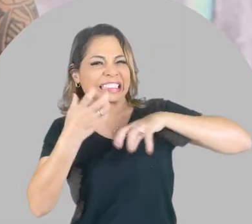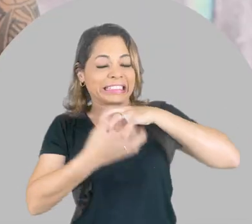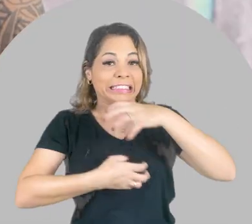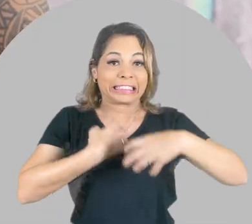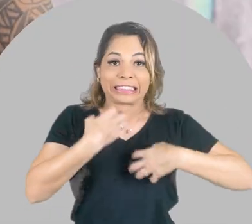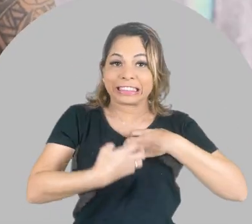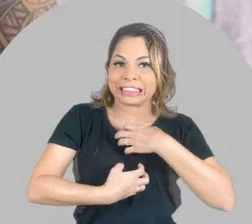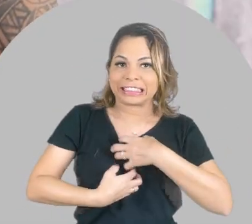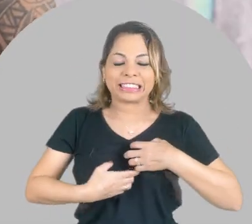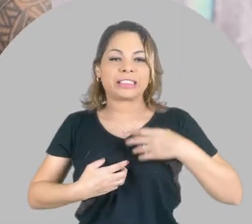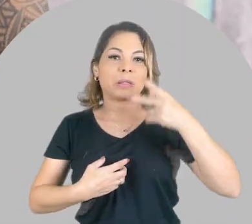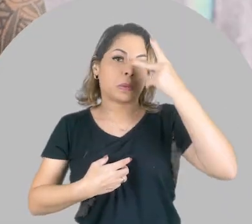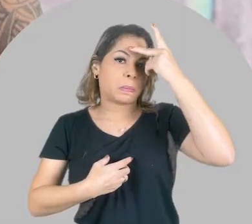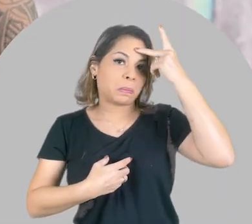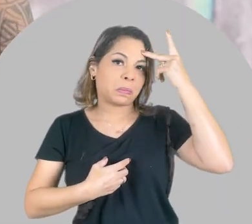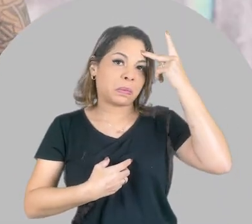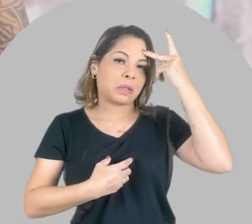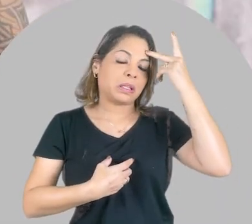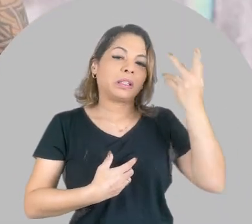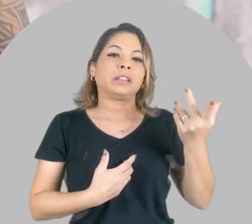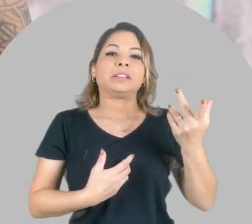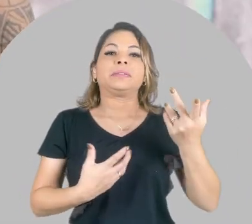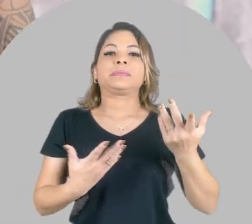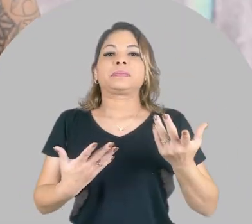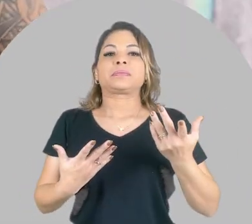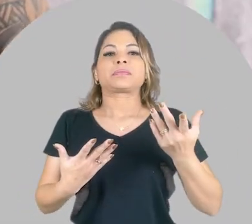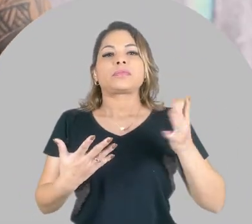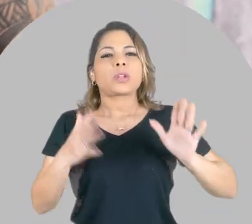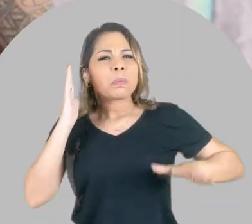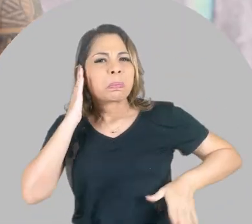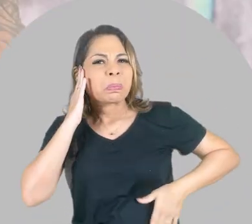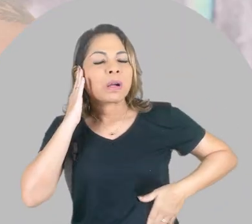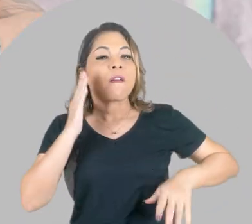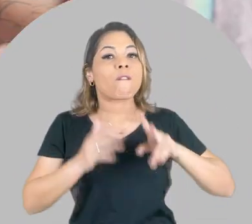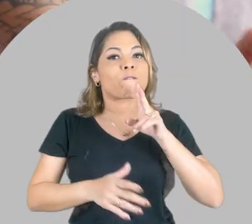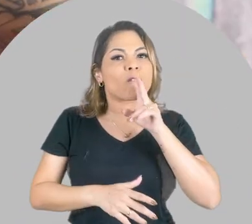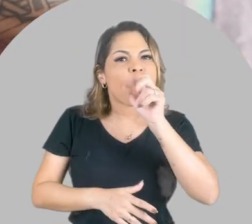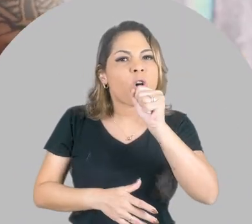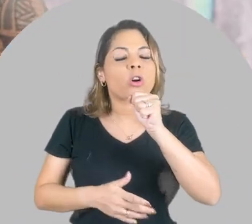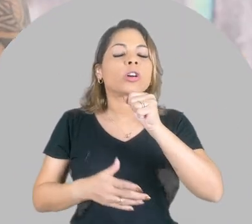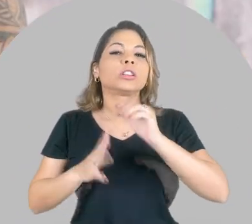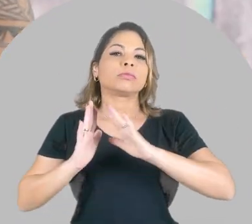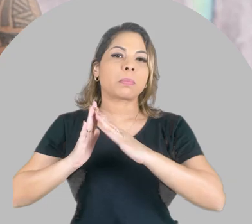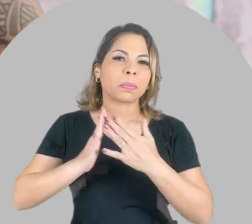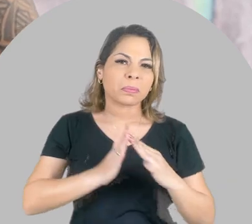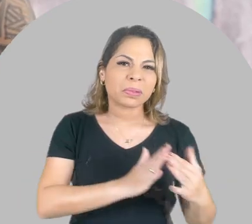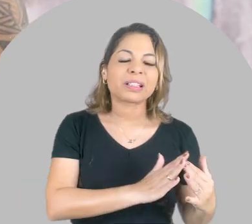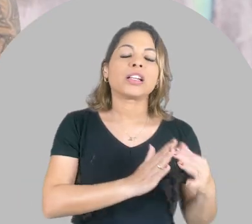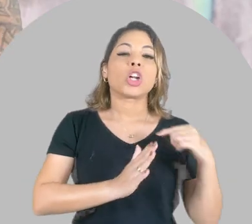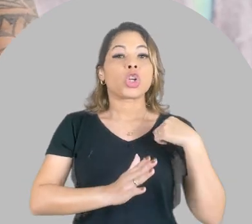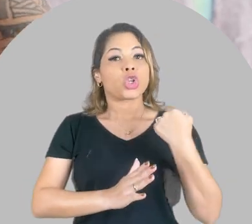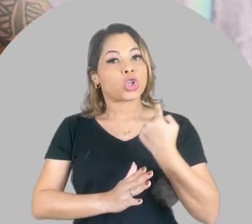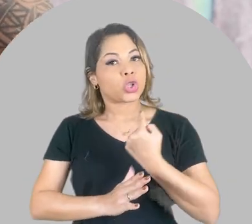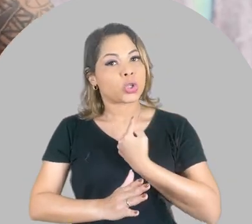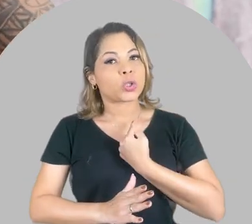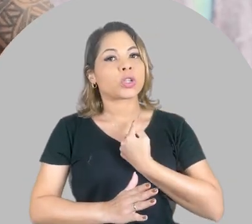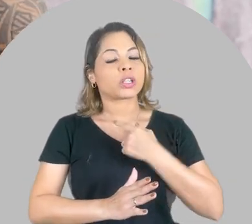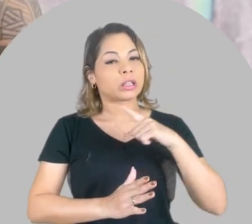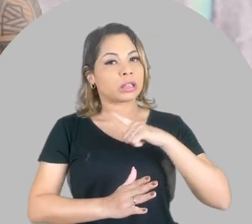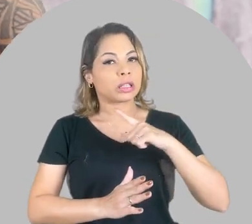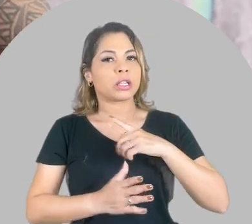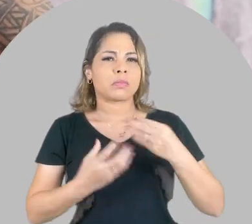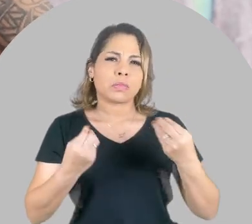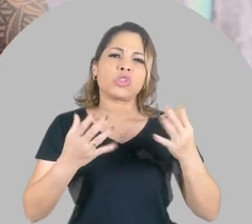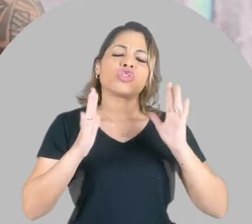você vai ter uma galera rebelde, né? Se você olhar, era uma galera que muito oriunda ali, a marginalidade era muito forte nas periferias, então